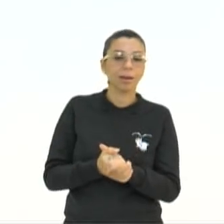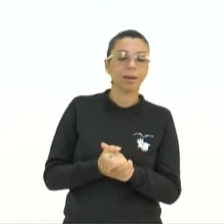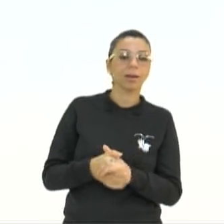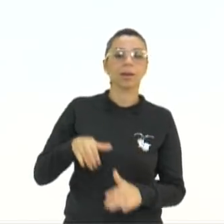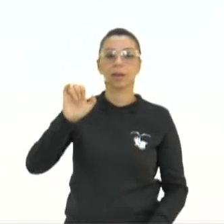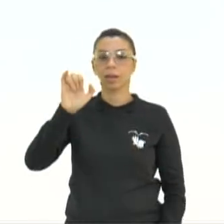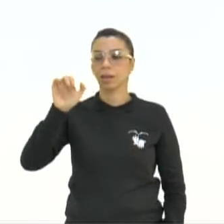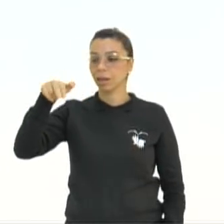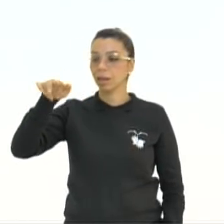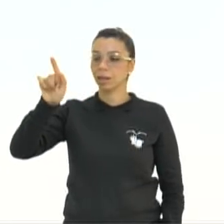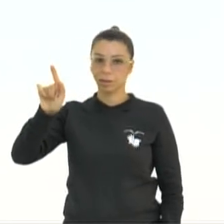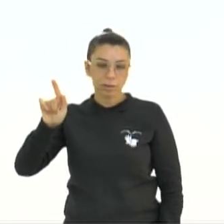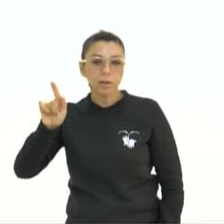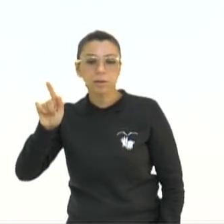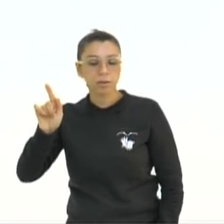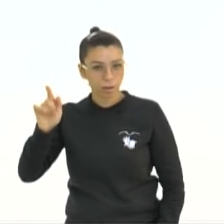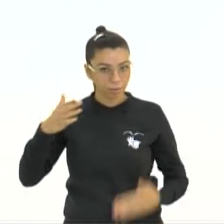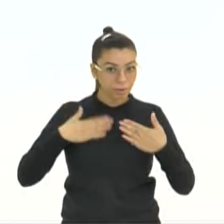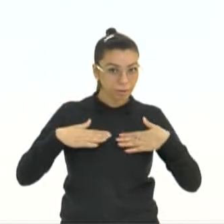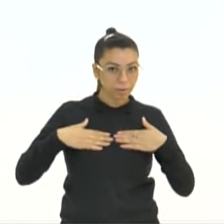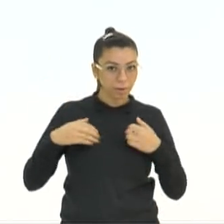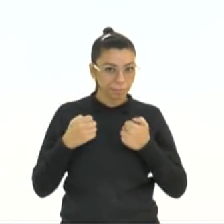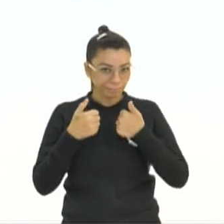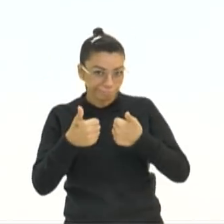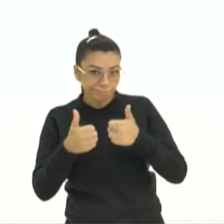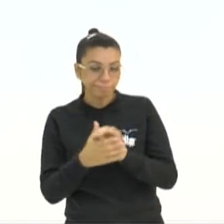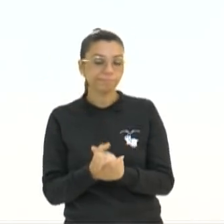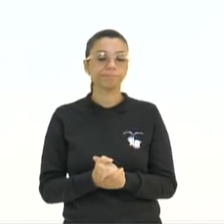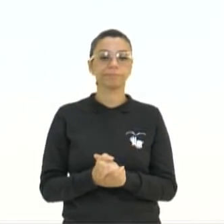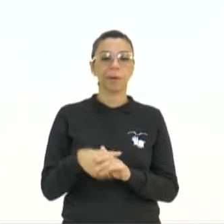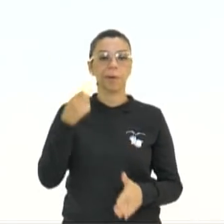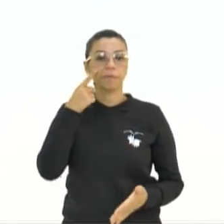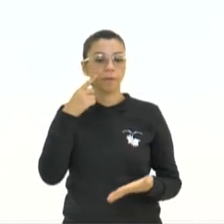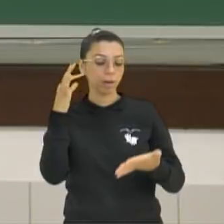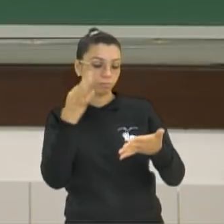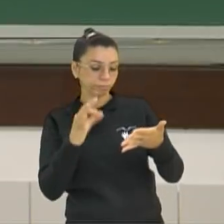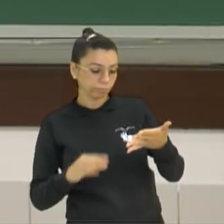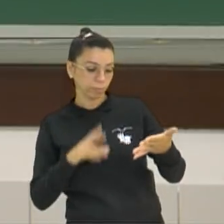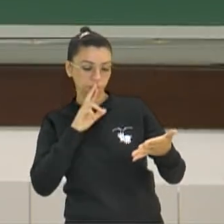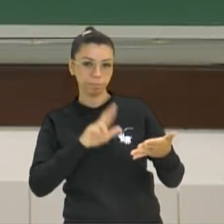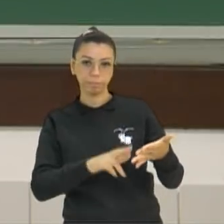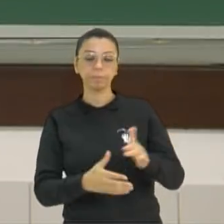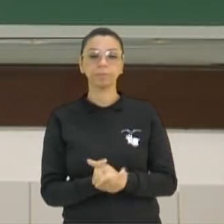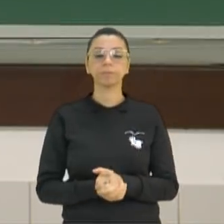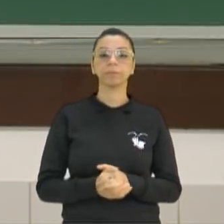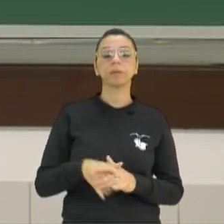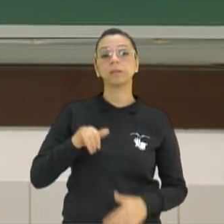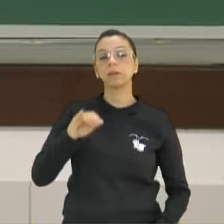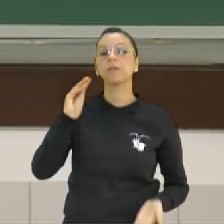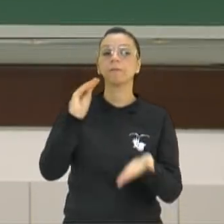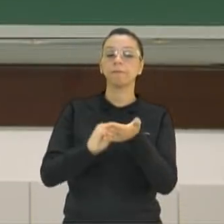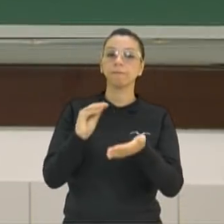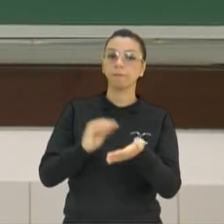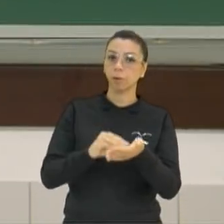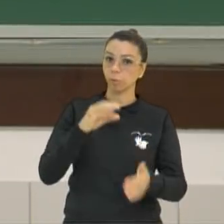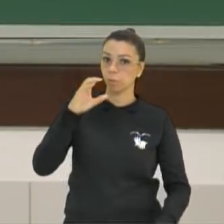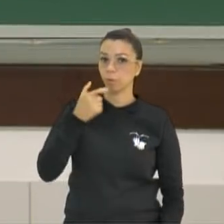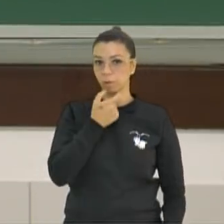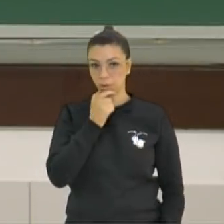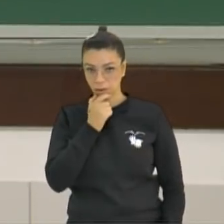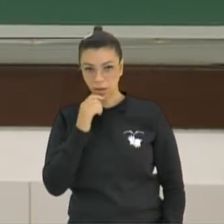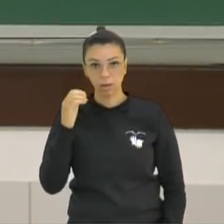ing, tá tudo tranquilo? Beleza? Ótimo, confere a tua resposta bem certinho. Se você não colocou em inglês,